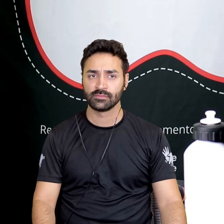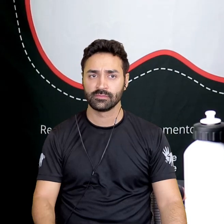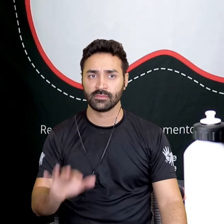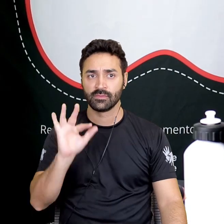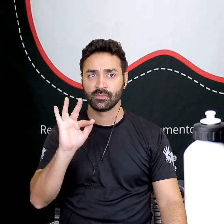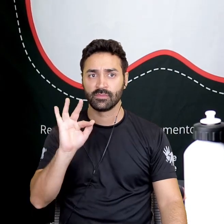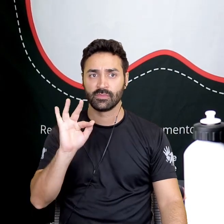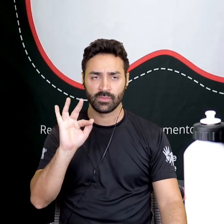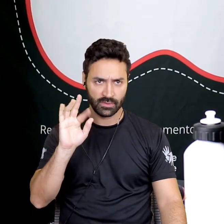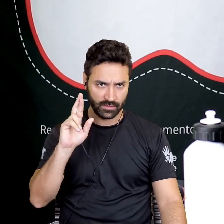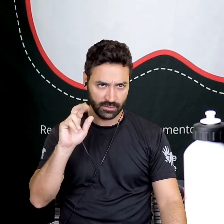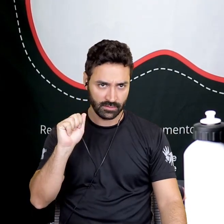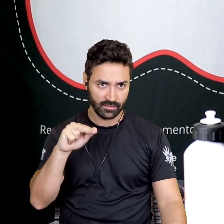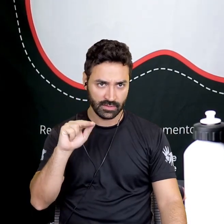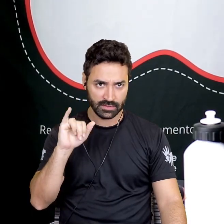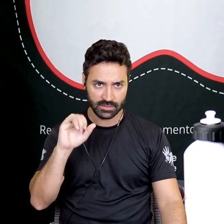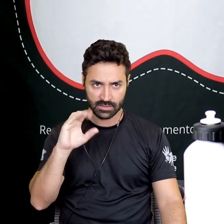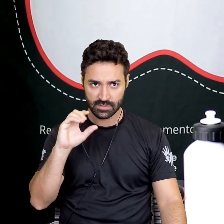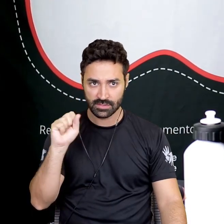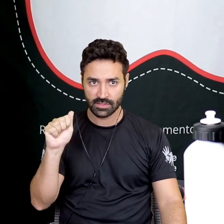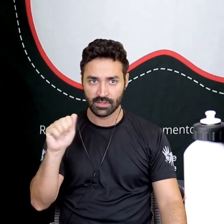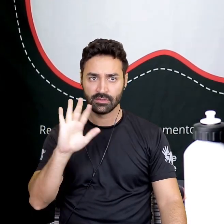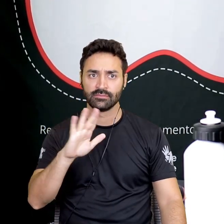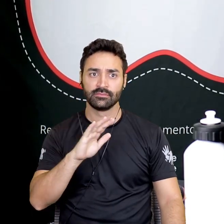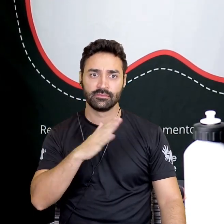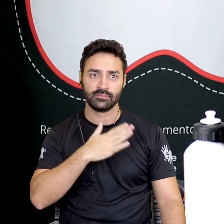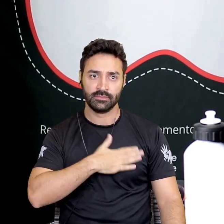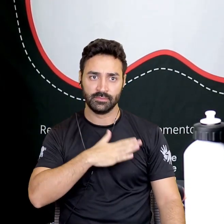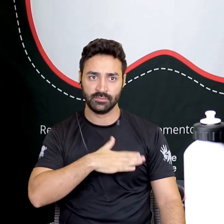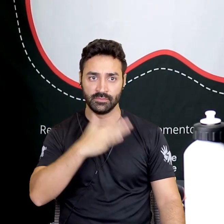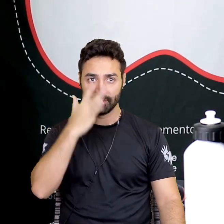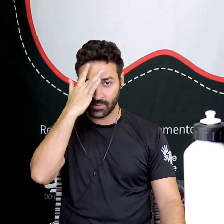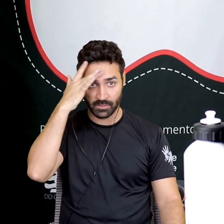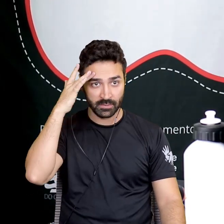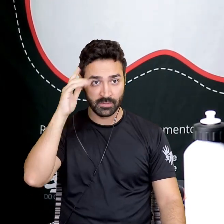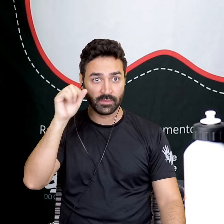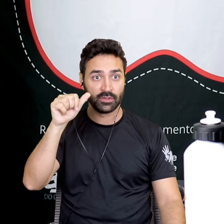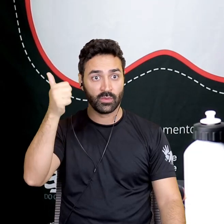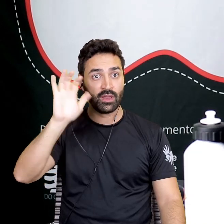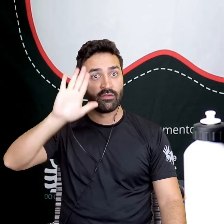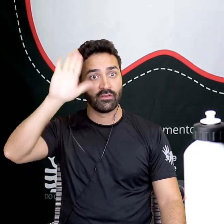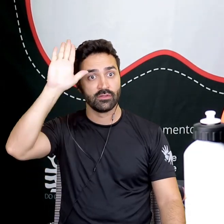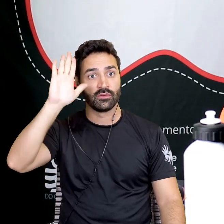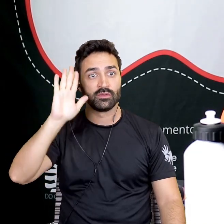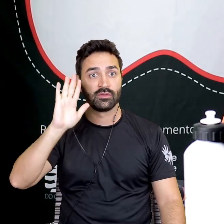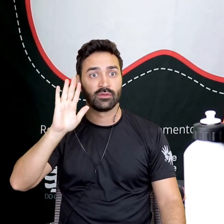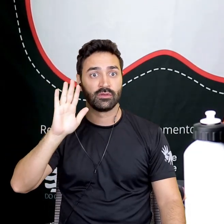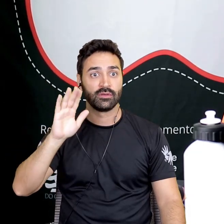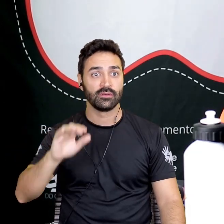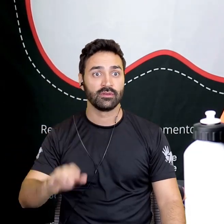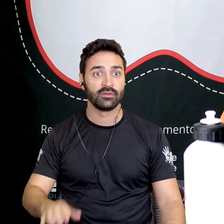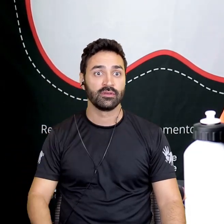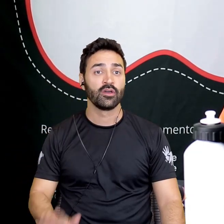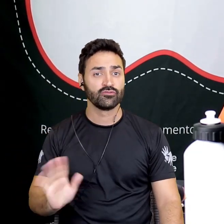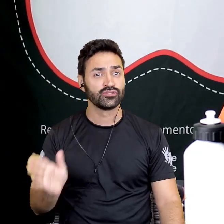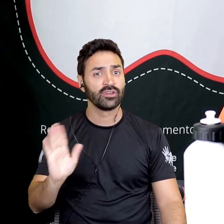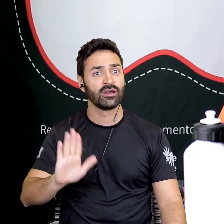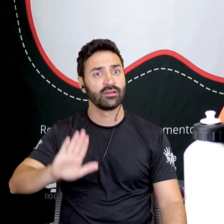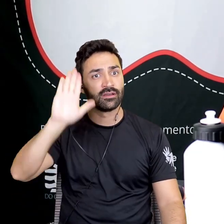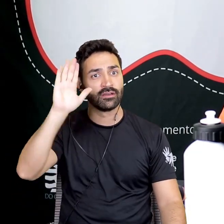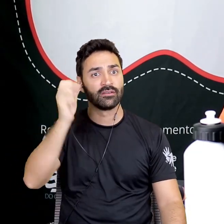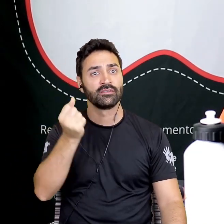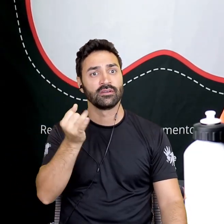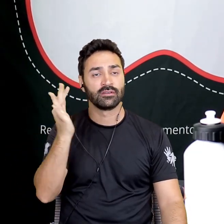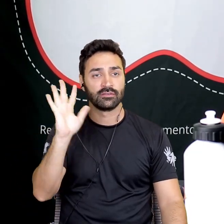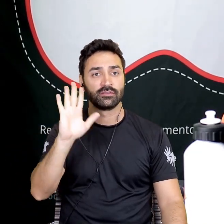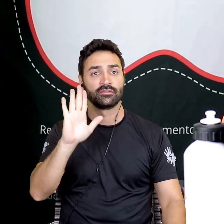Francisca, só um minutinho. Eu tô chamando primeiro as pessoas que estão com a mãozinha levantada. Eu levantei várias vezes. Então, pera aí que eu já